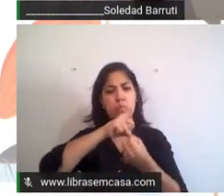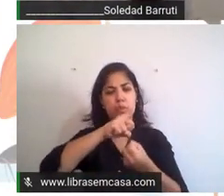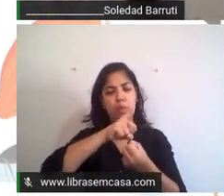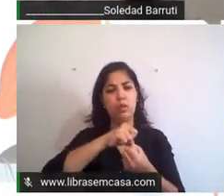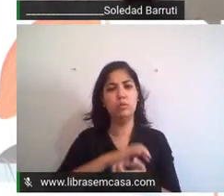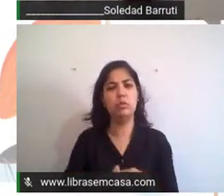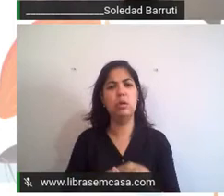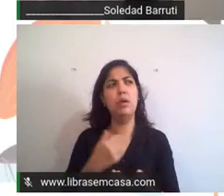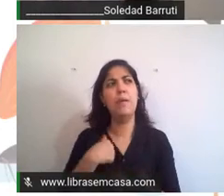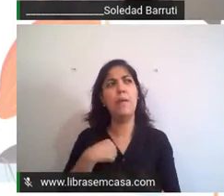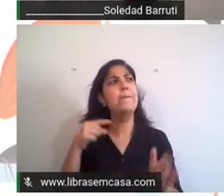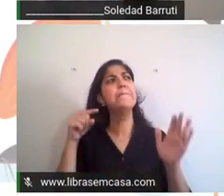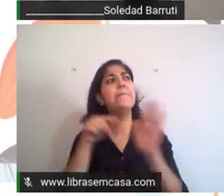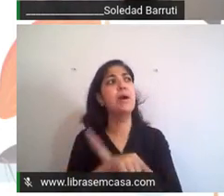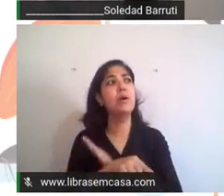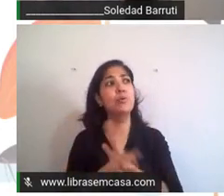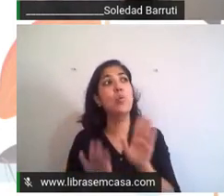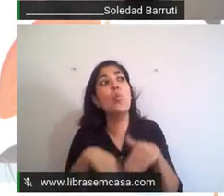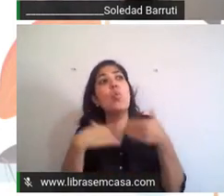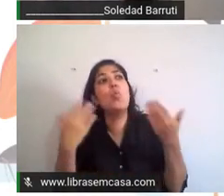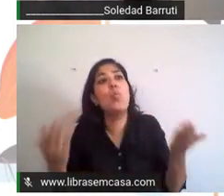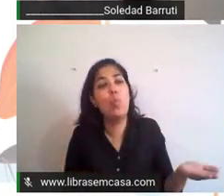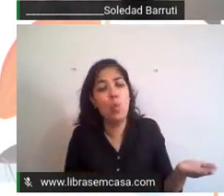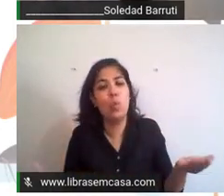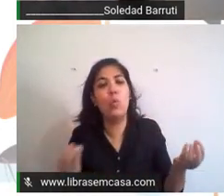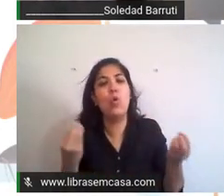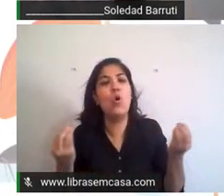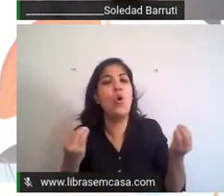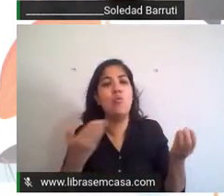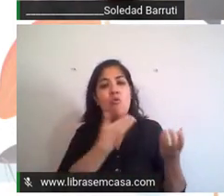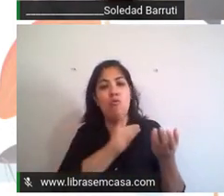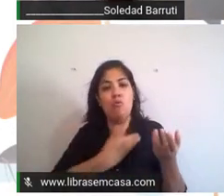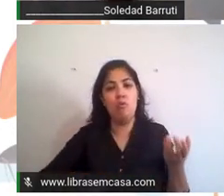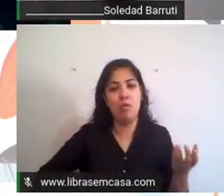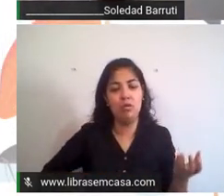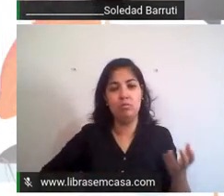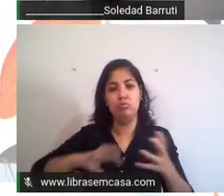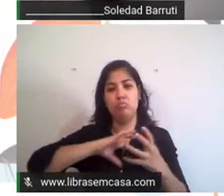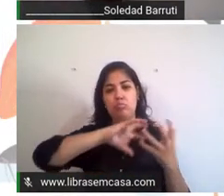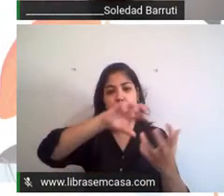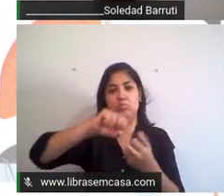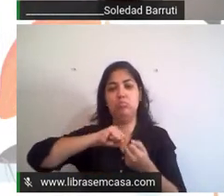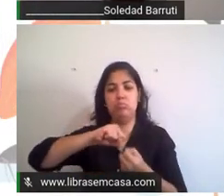qual é a sugestão de uma governança global sustentável.